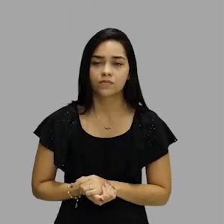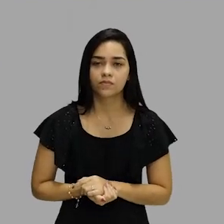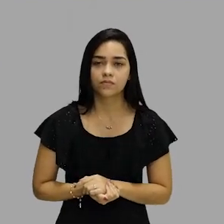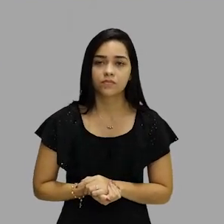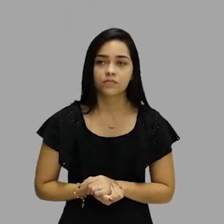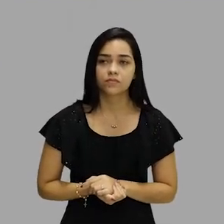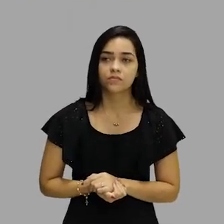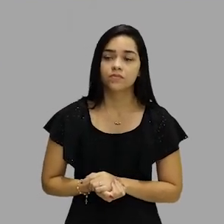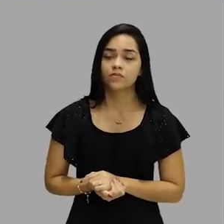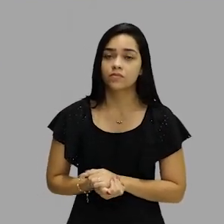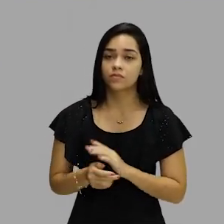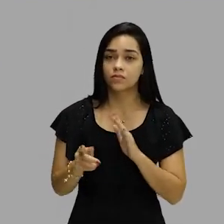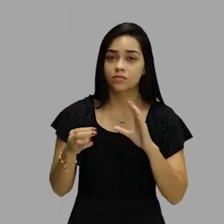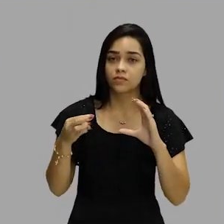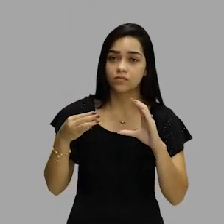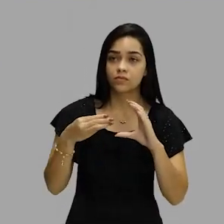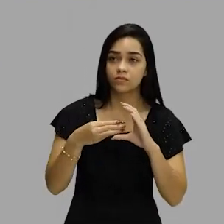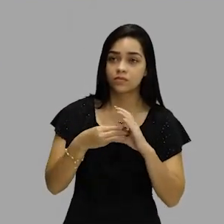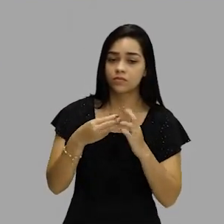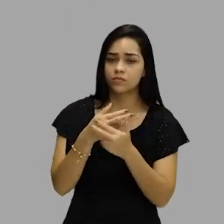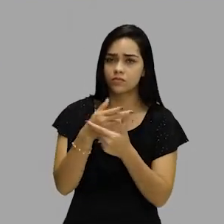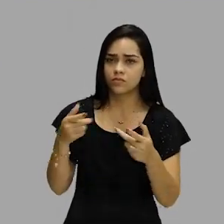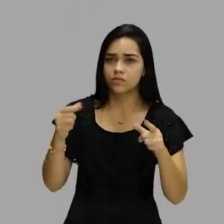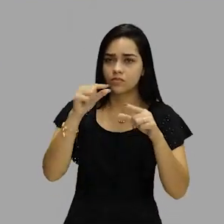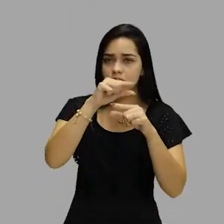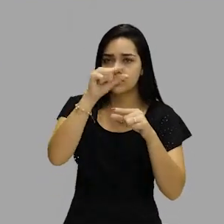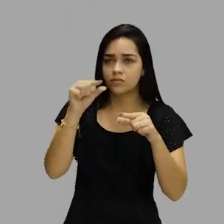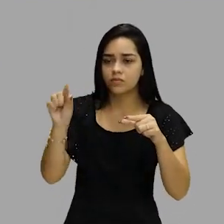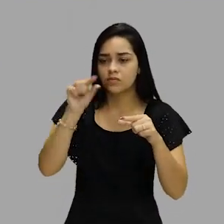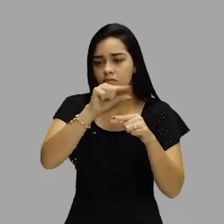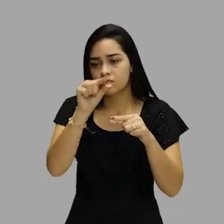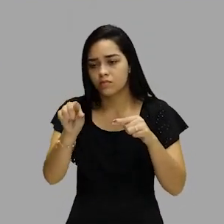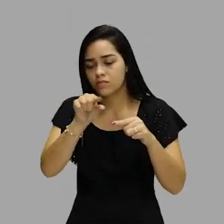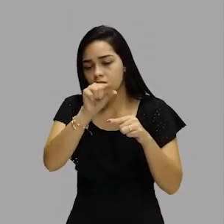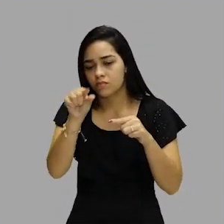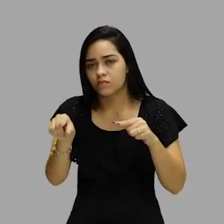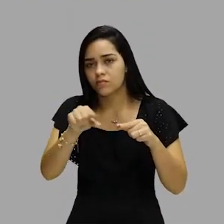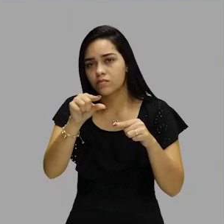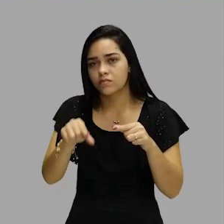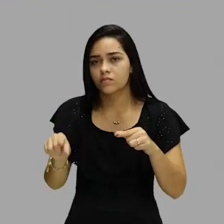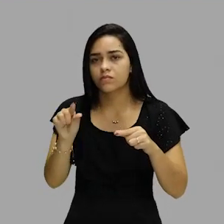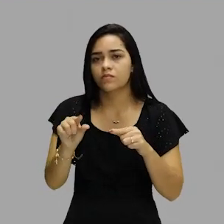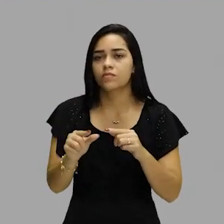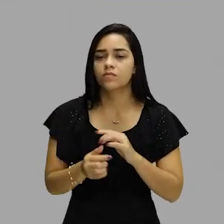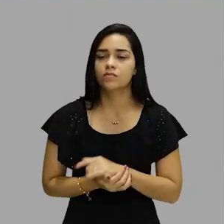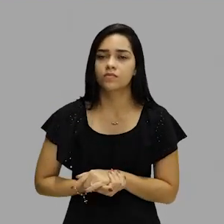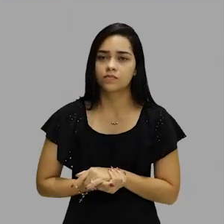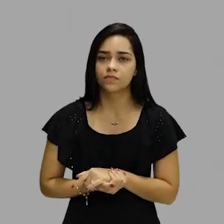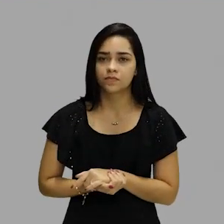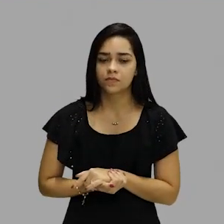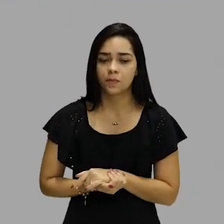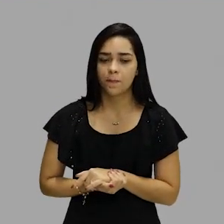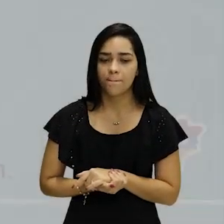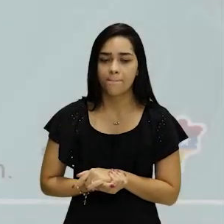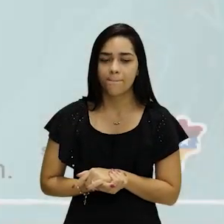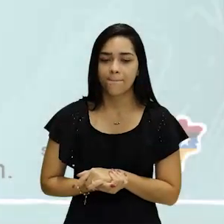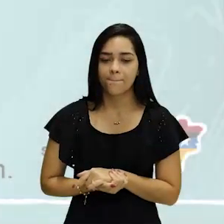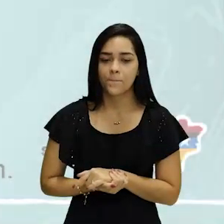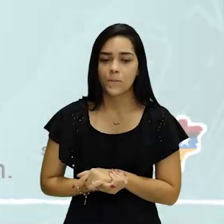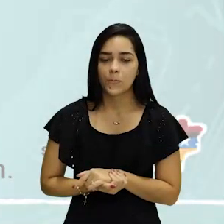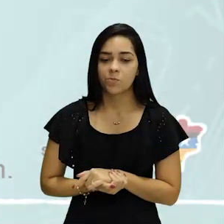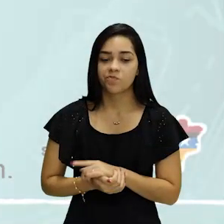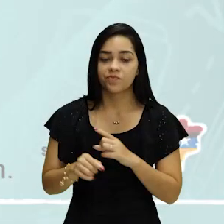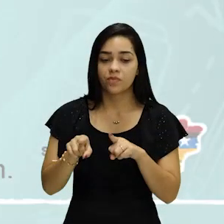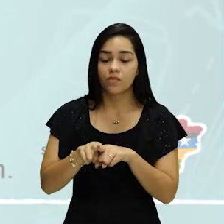Então, essa aqui é uma célula, são várias células do tecido muscular estriado esquelético, ok?